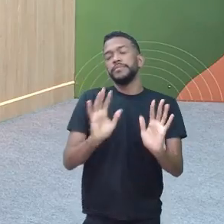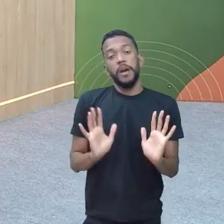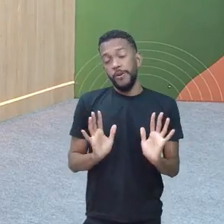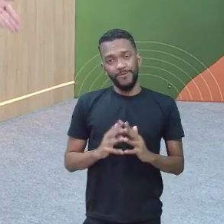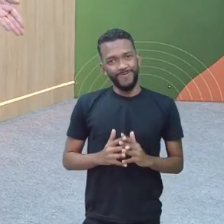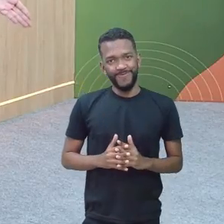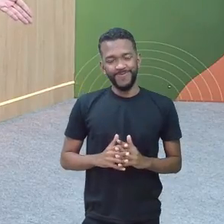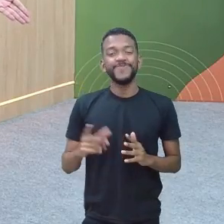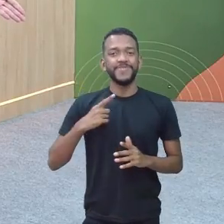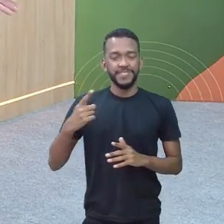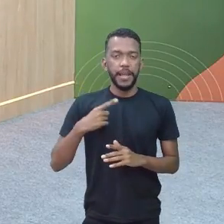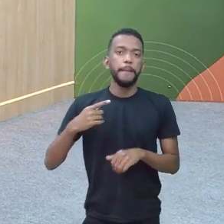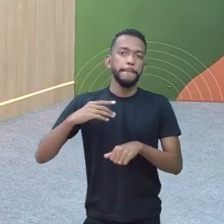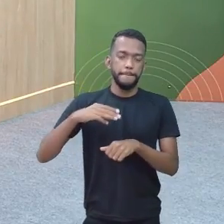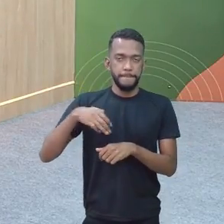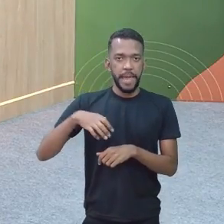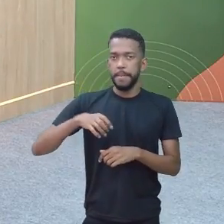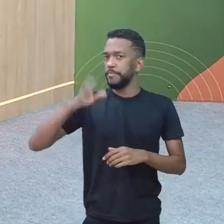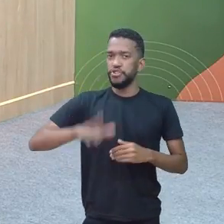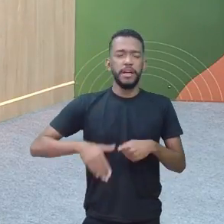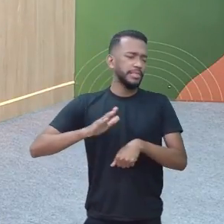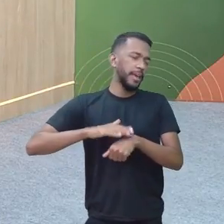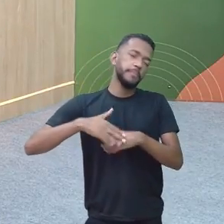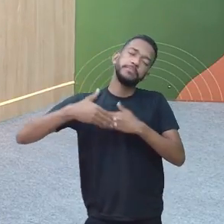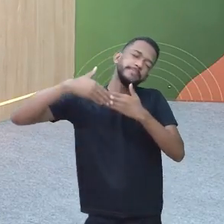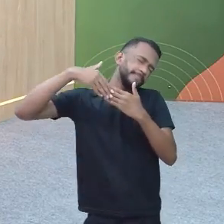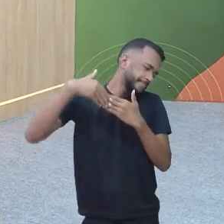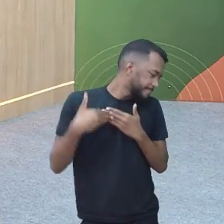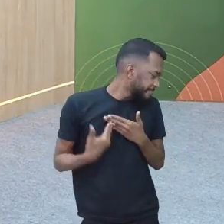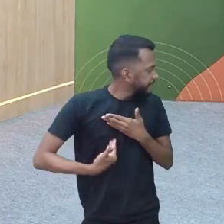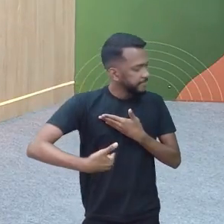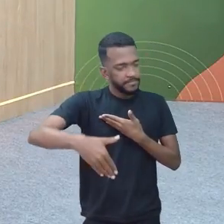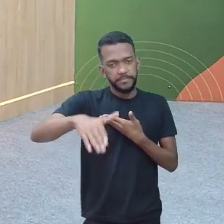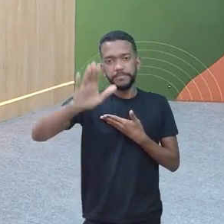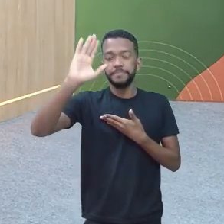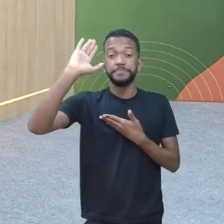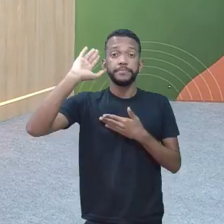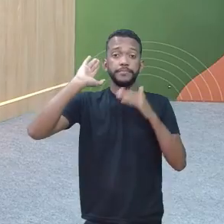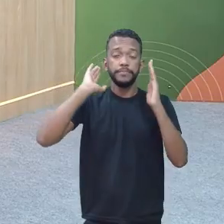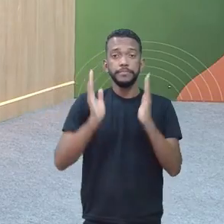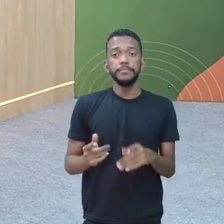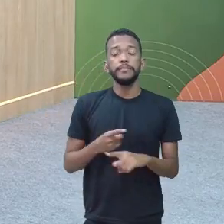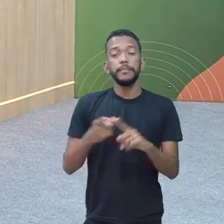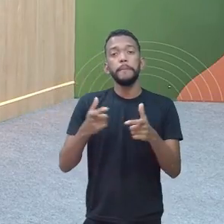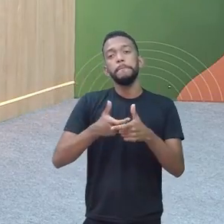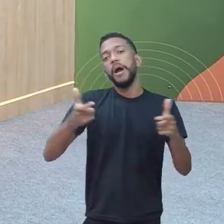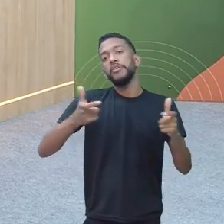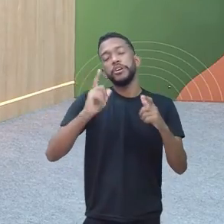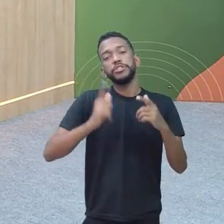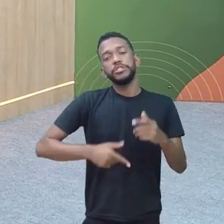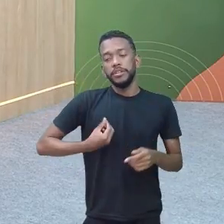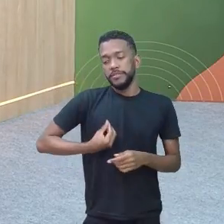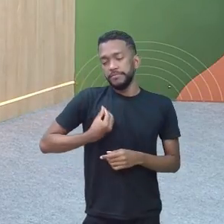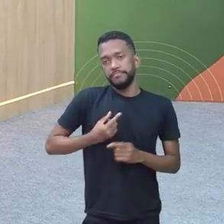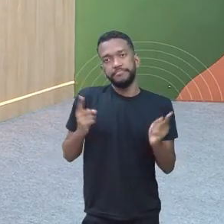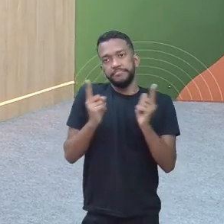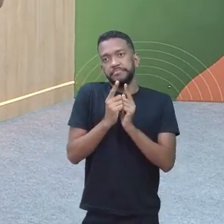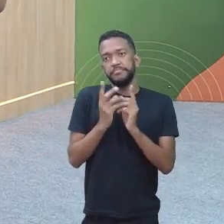existem memes atemporais, em que se usa independente do prazo de validade, mas a maioria deles costuma ter vida